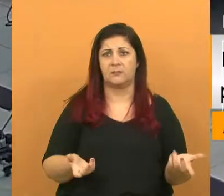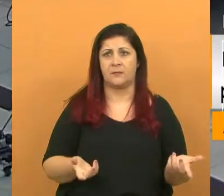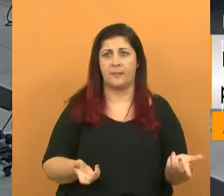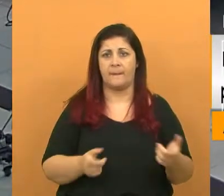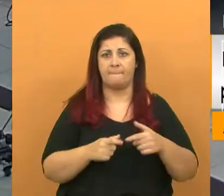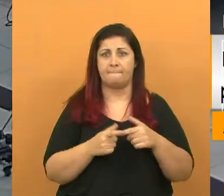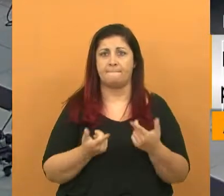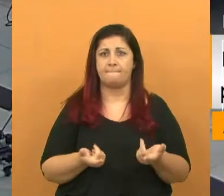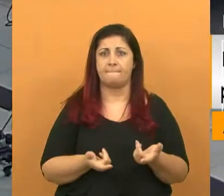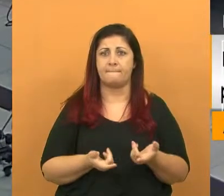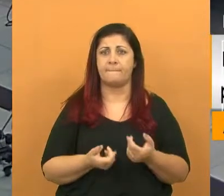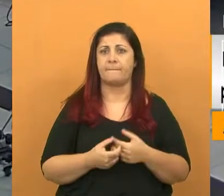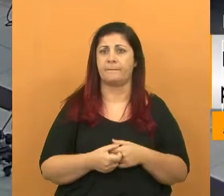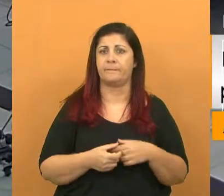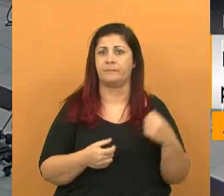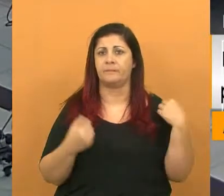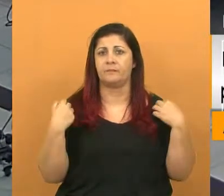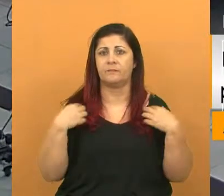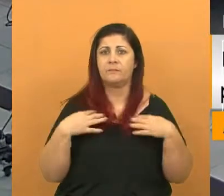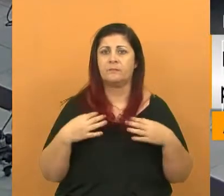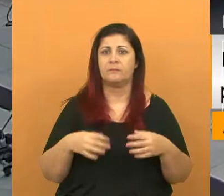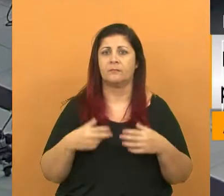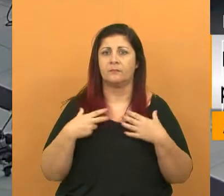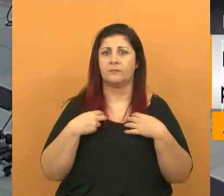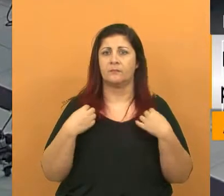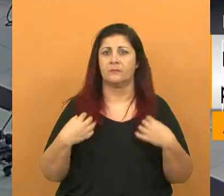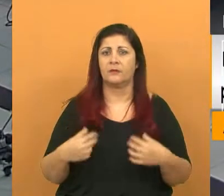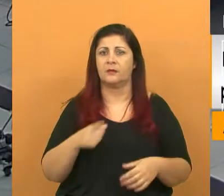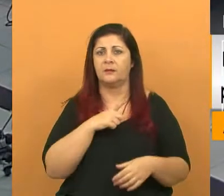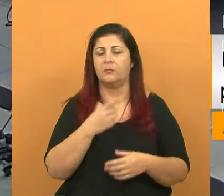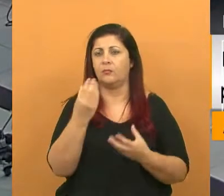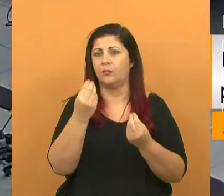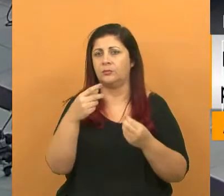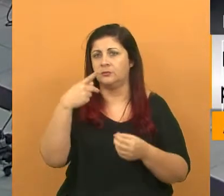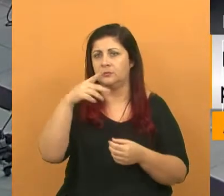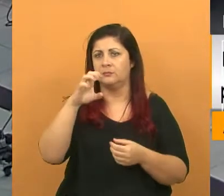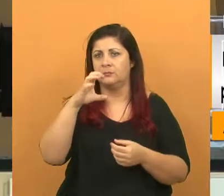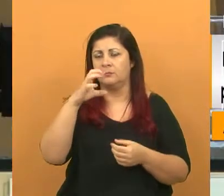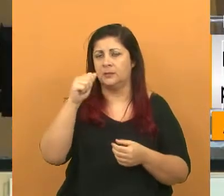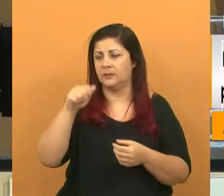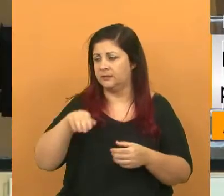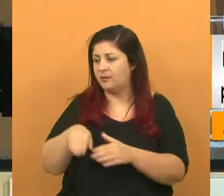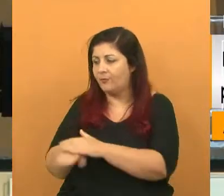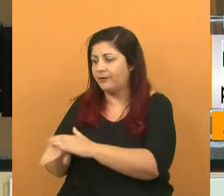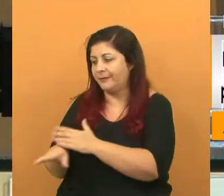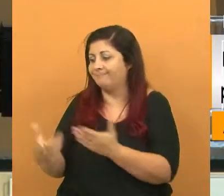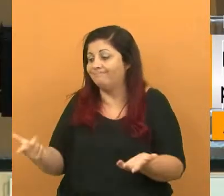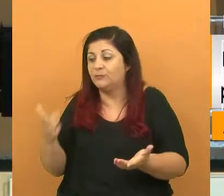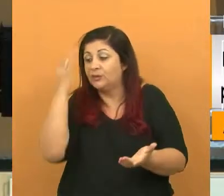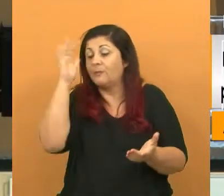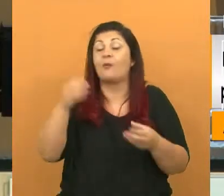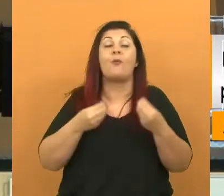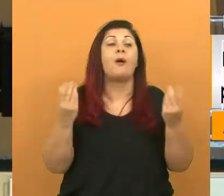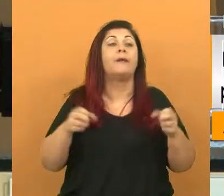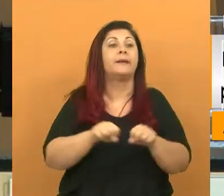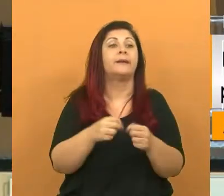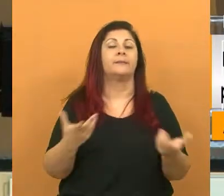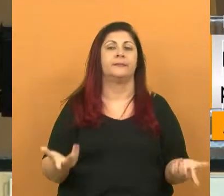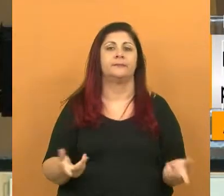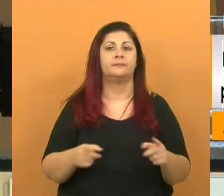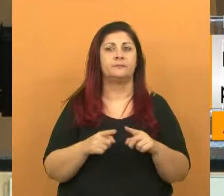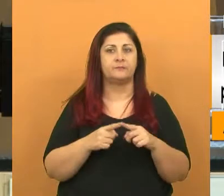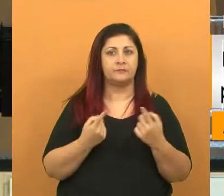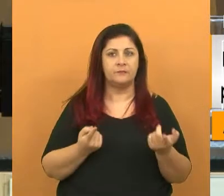caso, eu não aconselho a ter um estoque de peças, porque não sabe qual que vai quebrar. Mas a saída